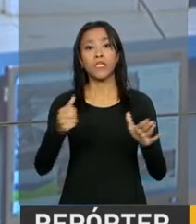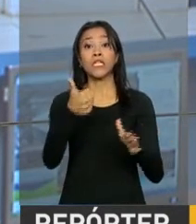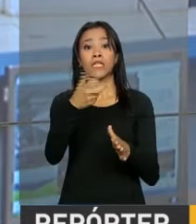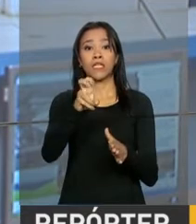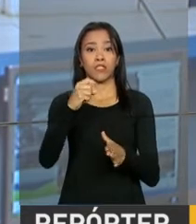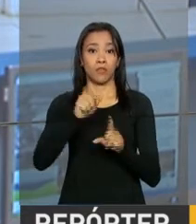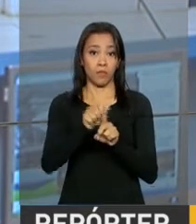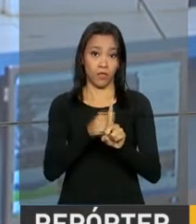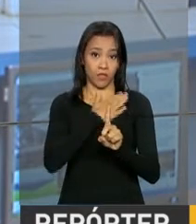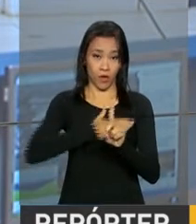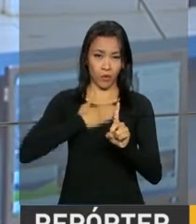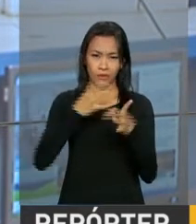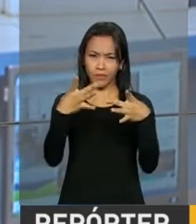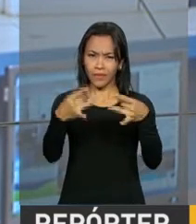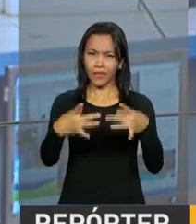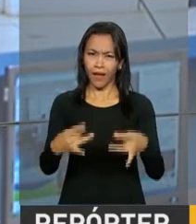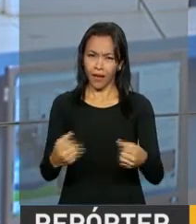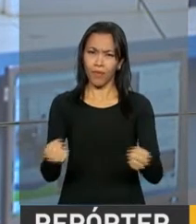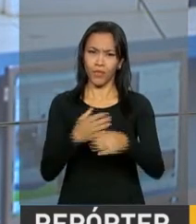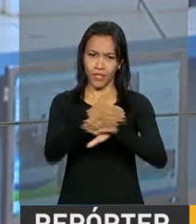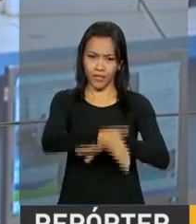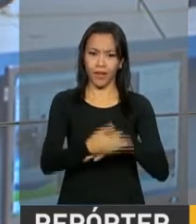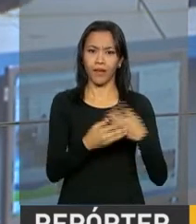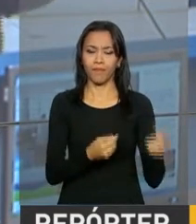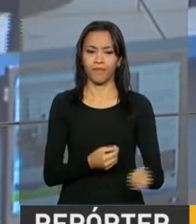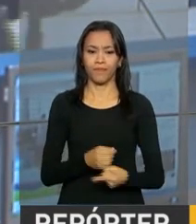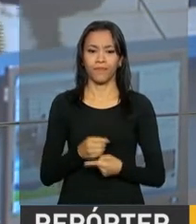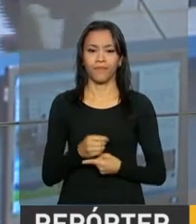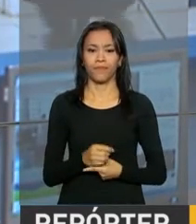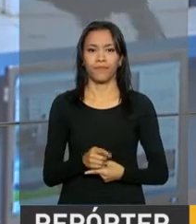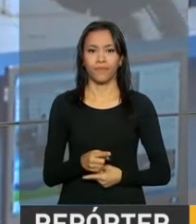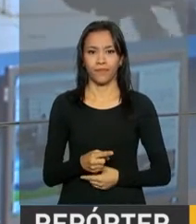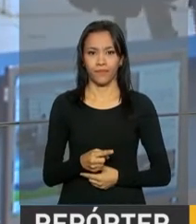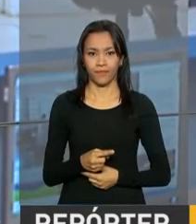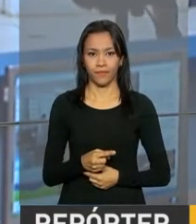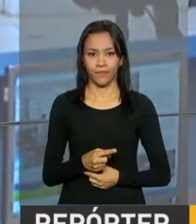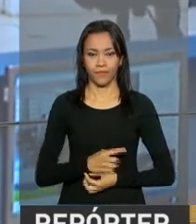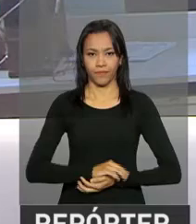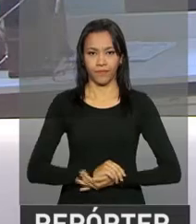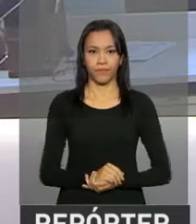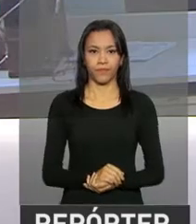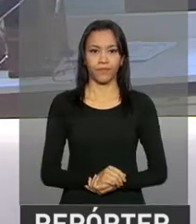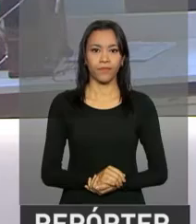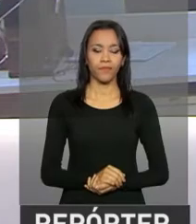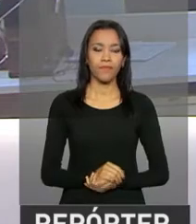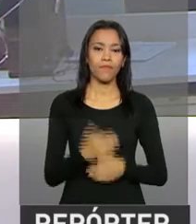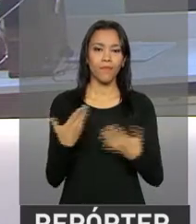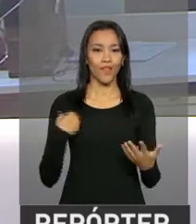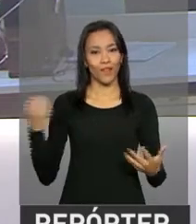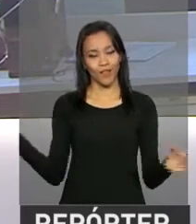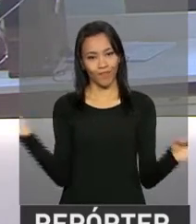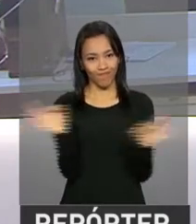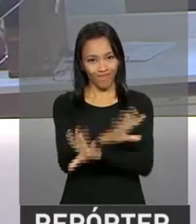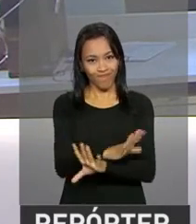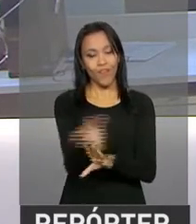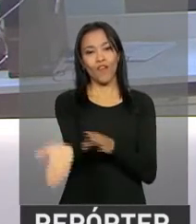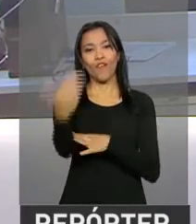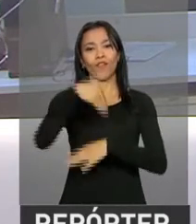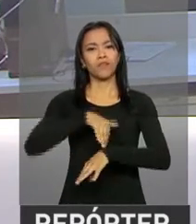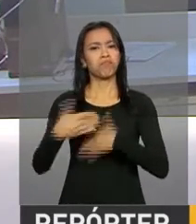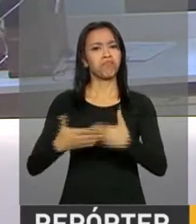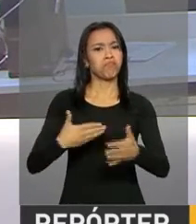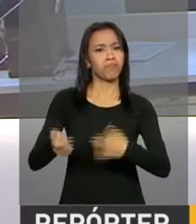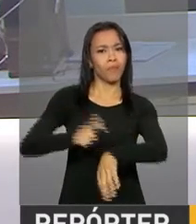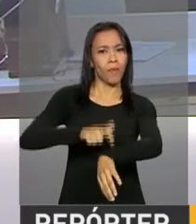agosto todos os detalhes estão receita.fazenda.gov.br nós ficamos por aqui voltamos a qualquer